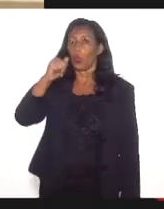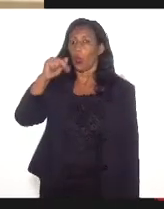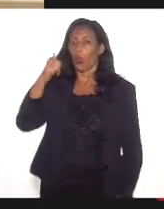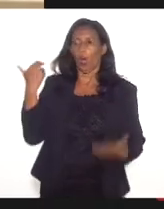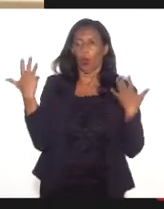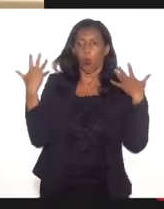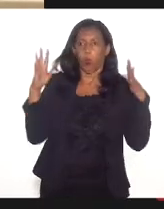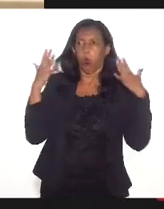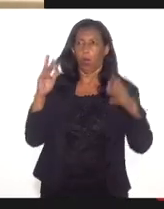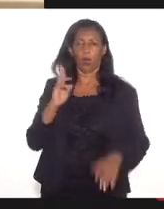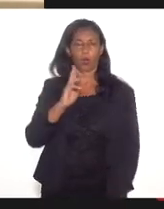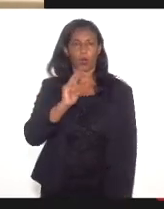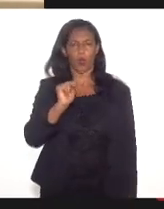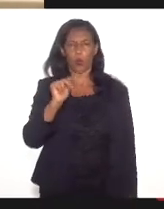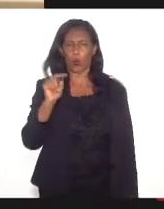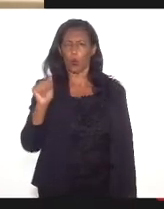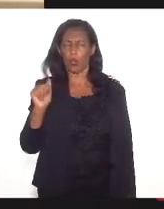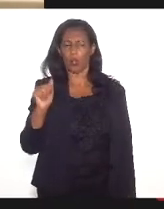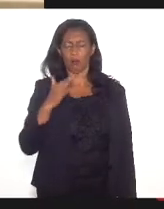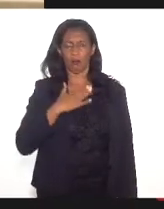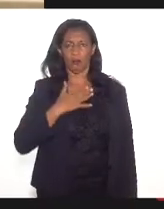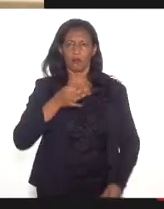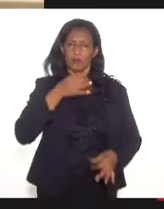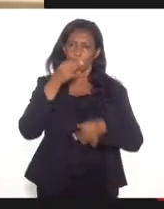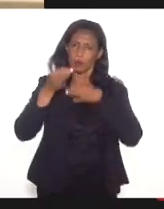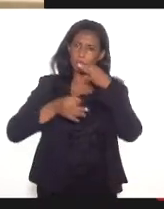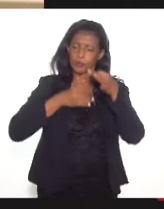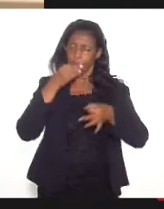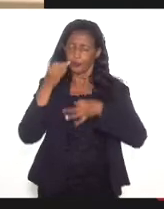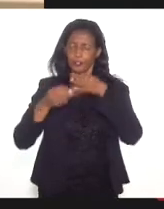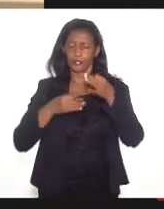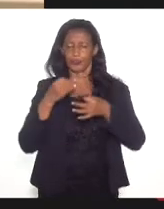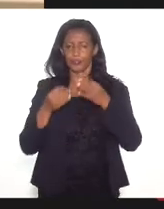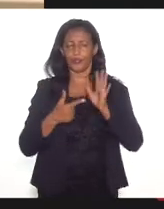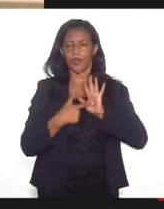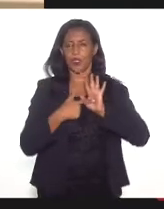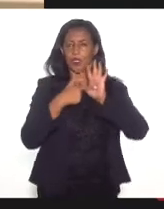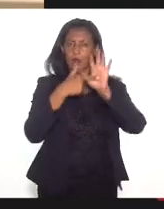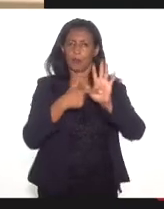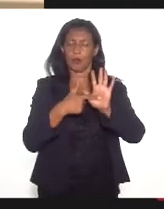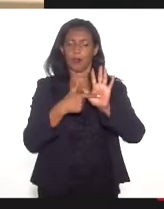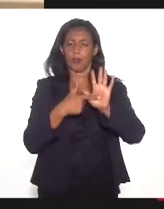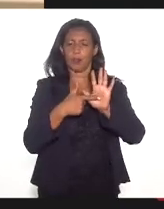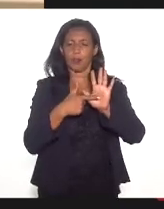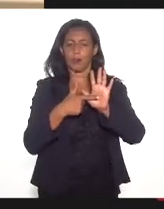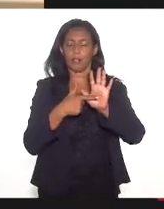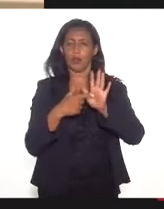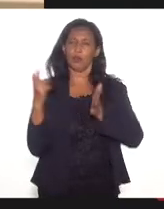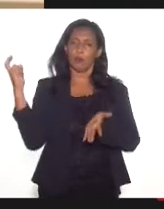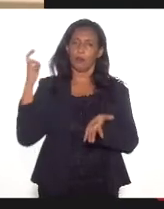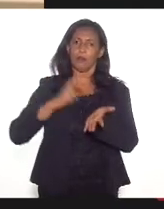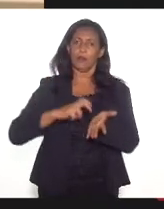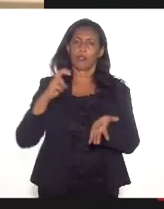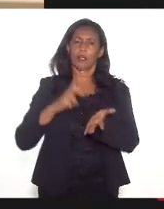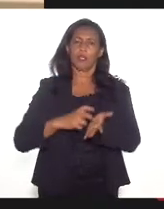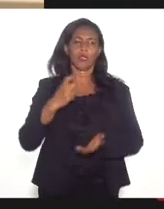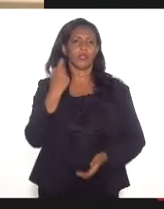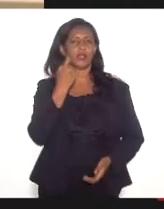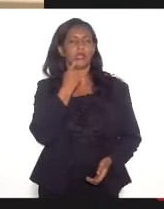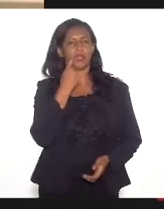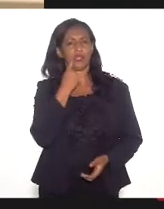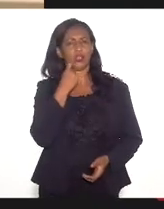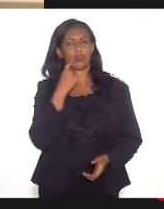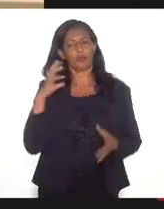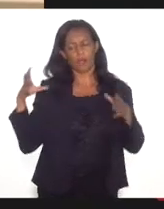sucesso. Então, fique aqui registrada a nossa representação feita na manhã desta sexta-feira ao Ministério